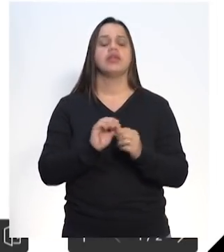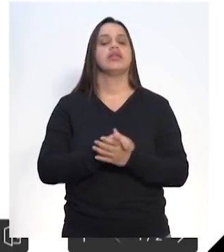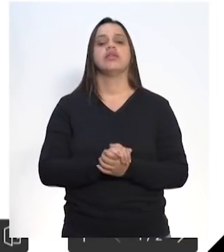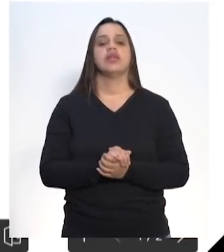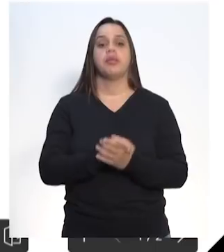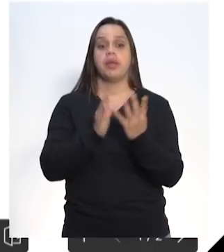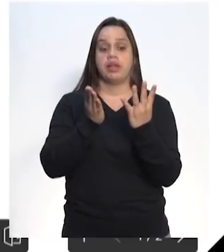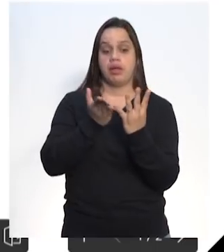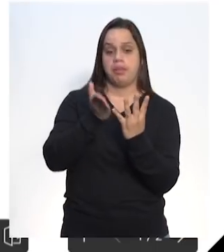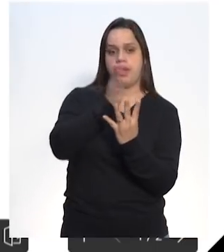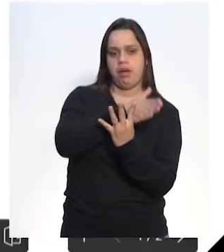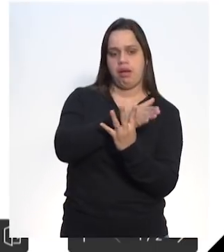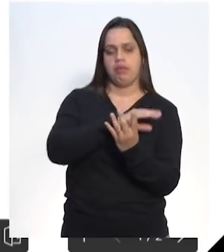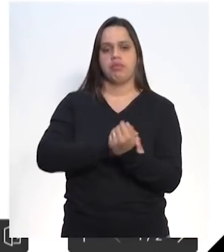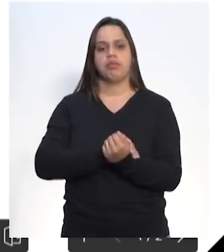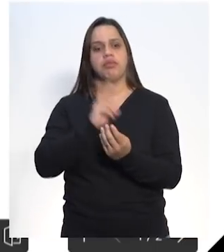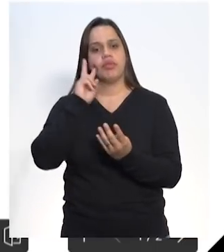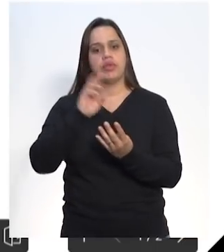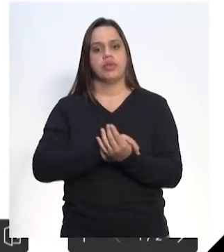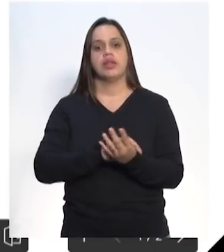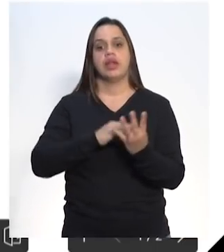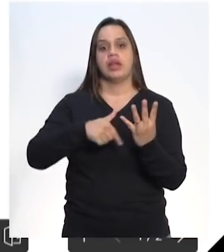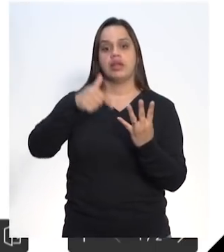tenho 7, 2,